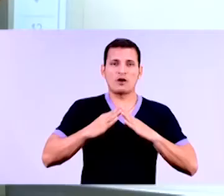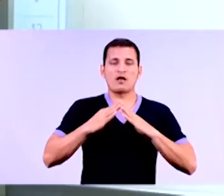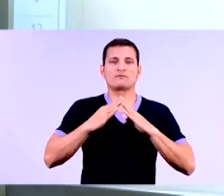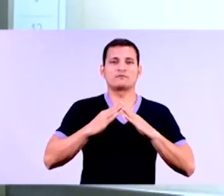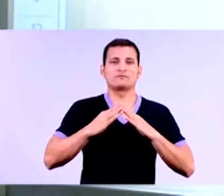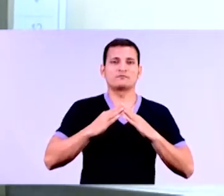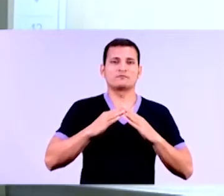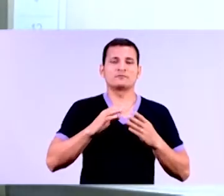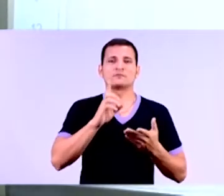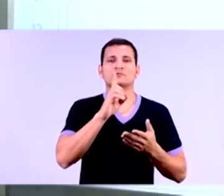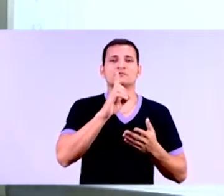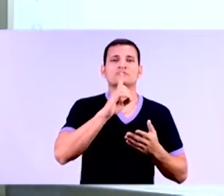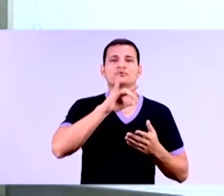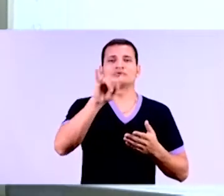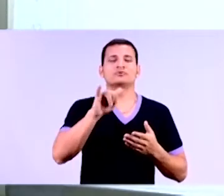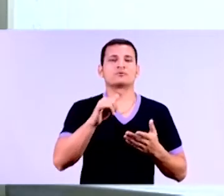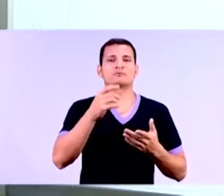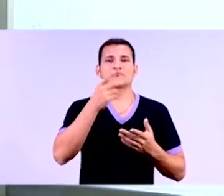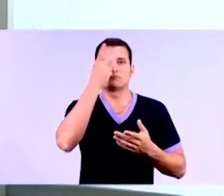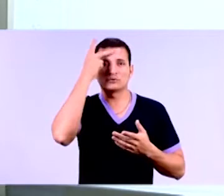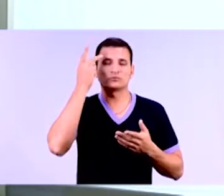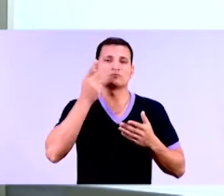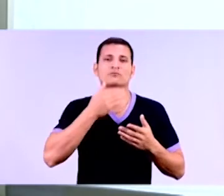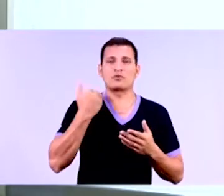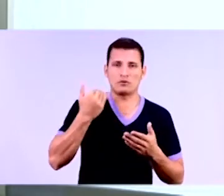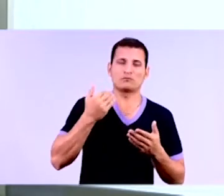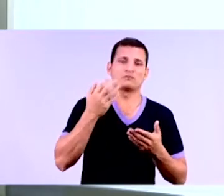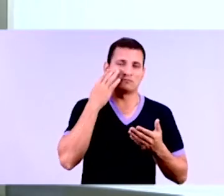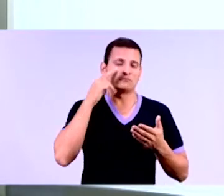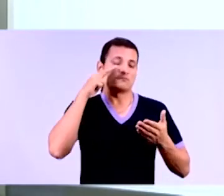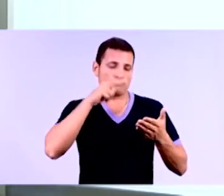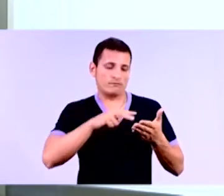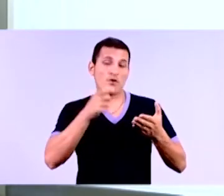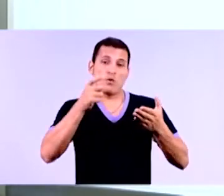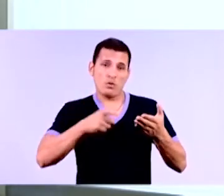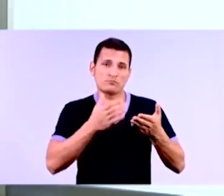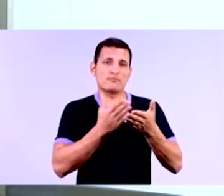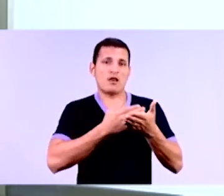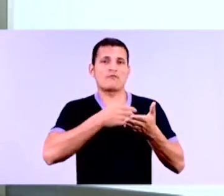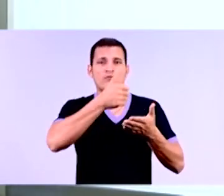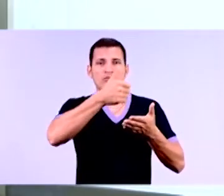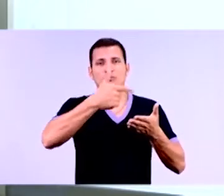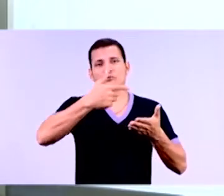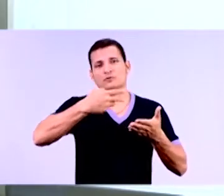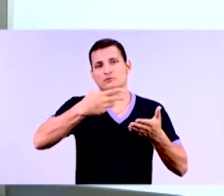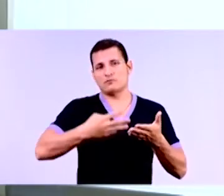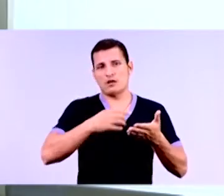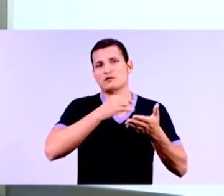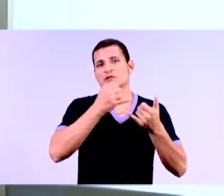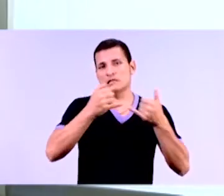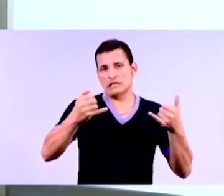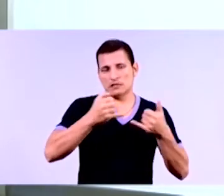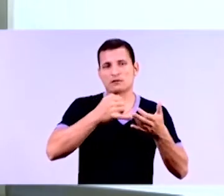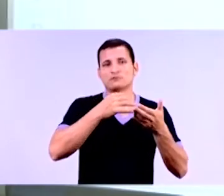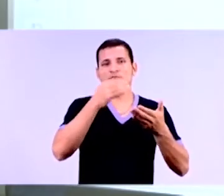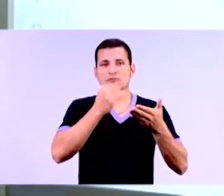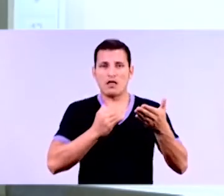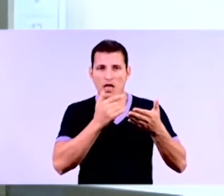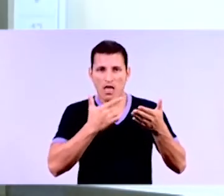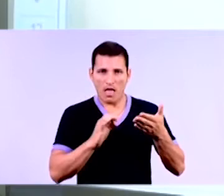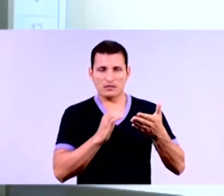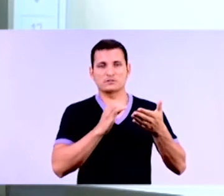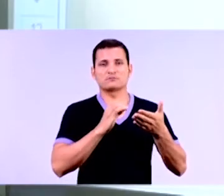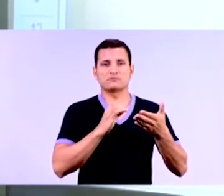data alguém faleceu? Você vai lá, onde é que está no parágrafo 1, 2 ou 3, na linha 10ª,